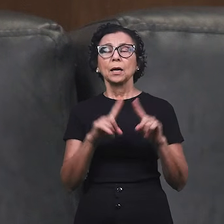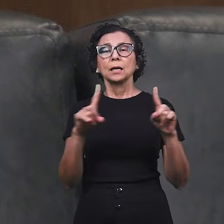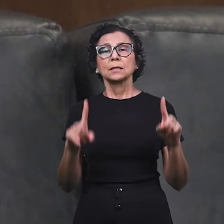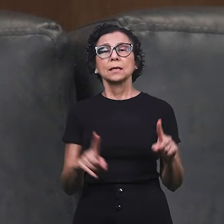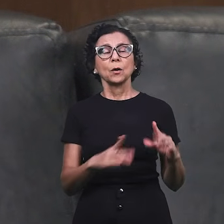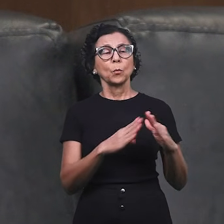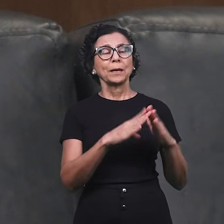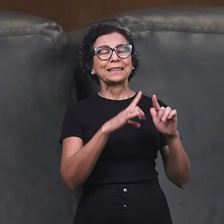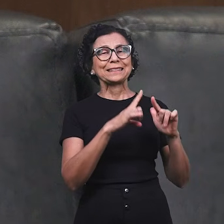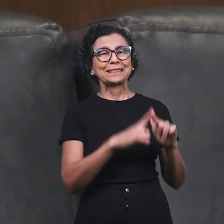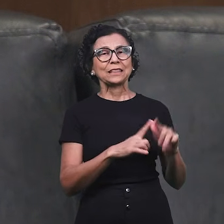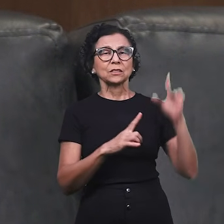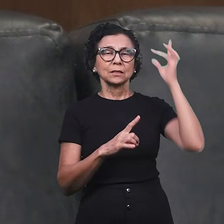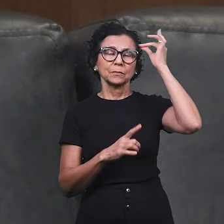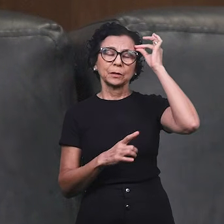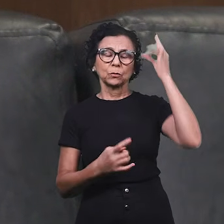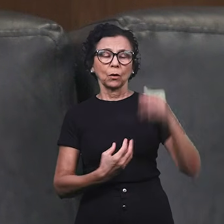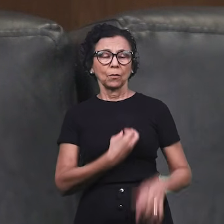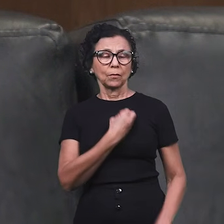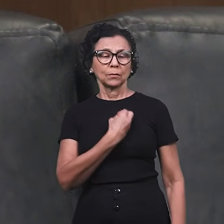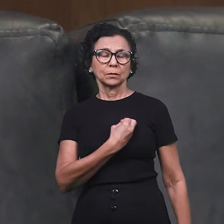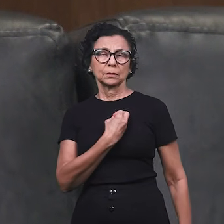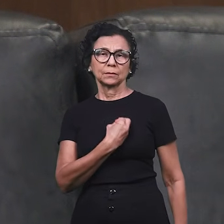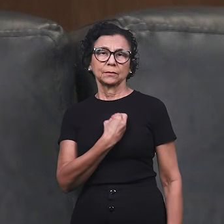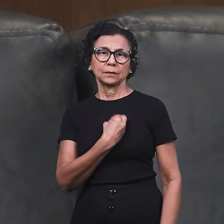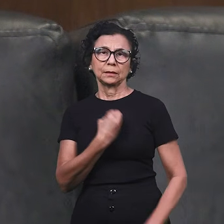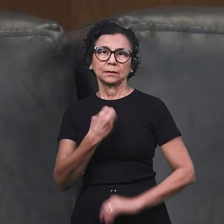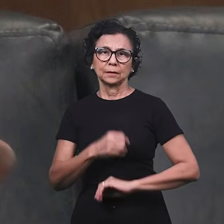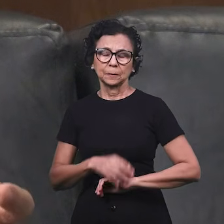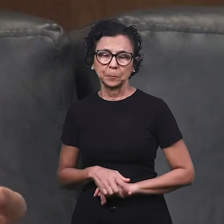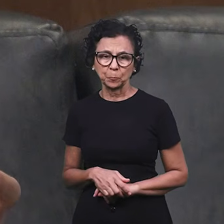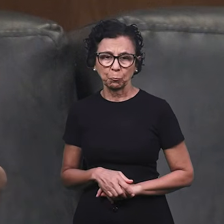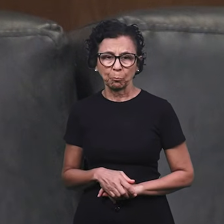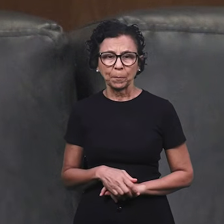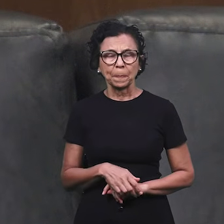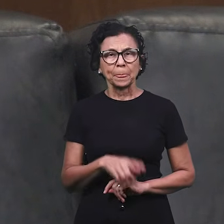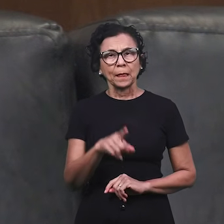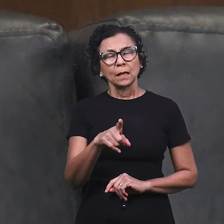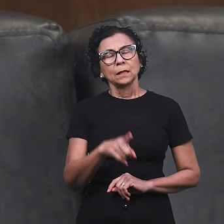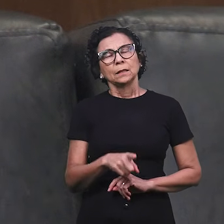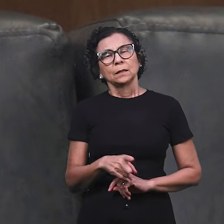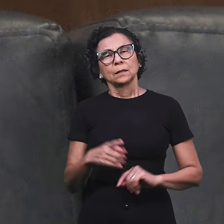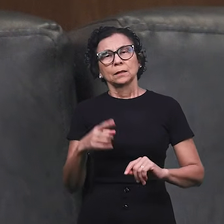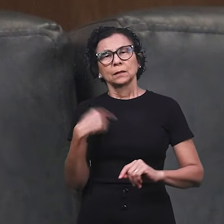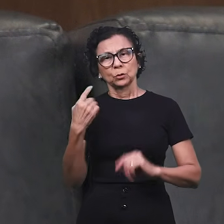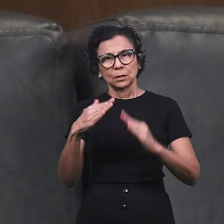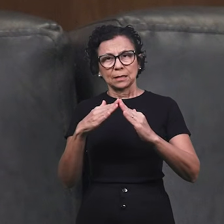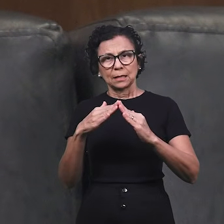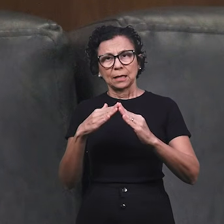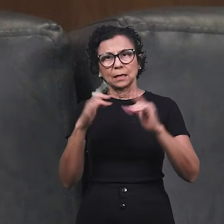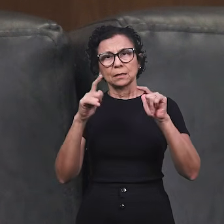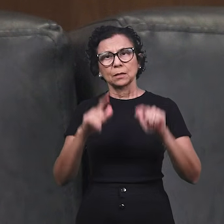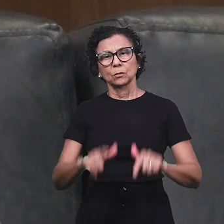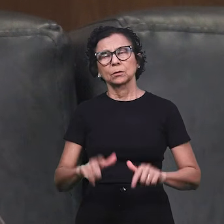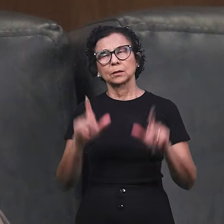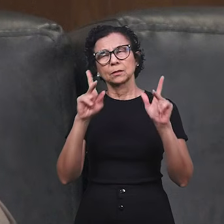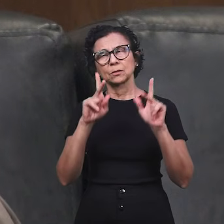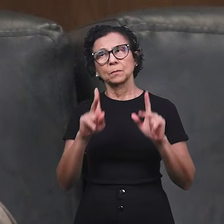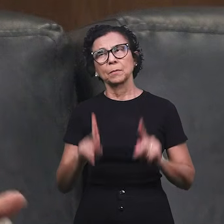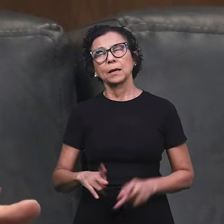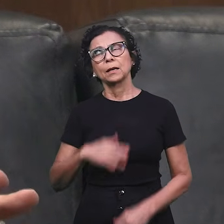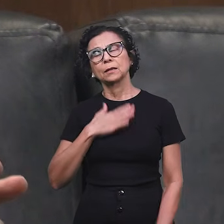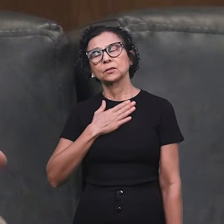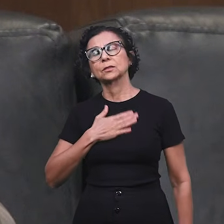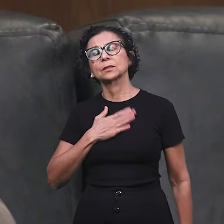Deus, a presença do Senhor. Sempre quando a gente pensa na nossa casa, a gente pensa num lugar bom para descansar, um lugar para você